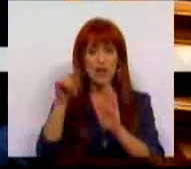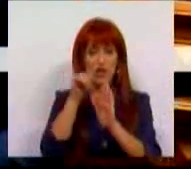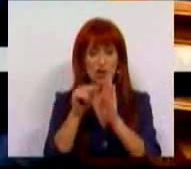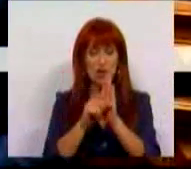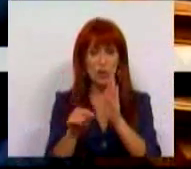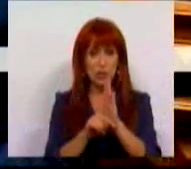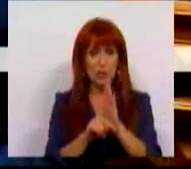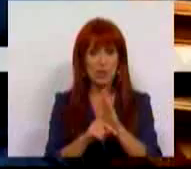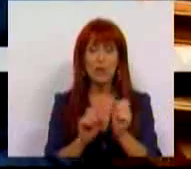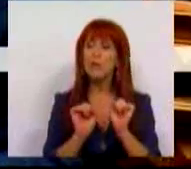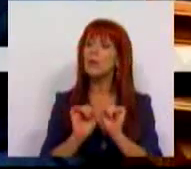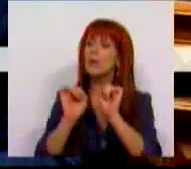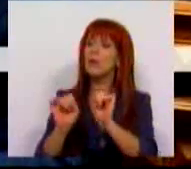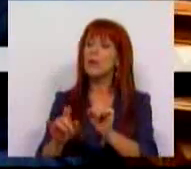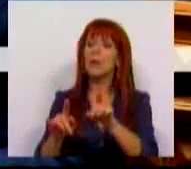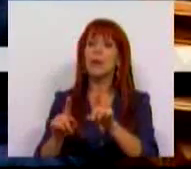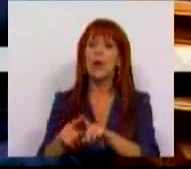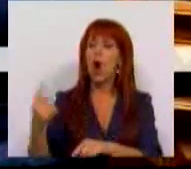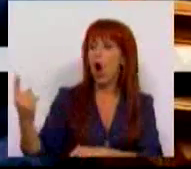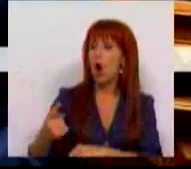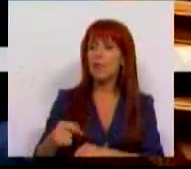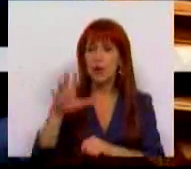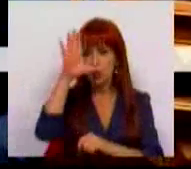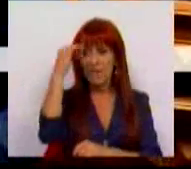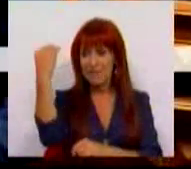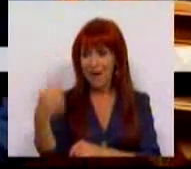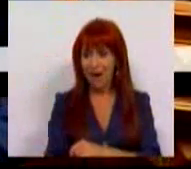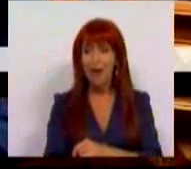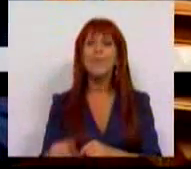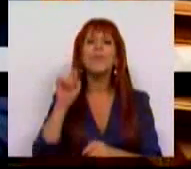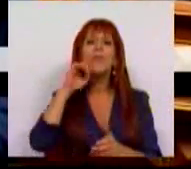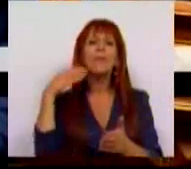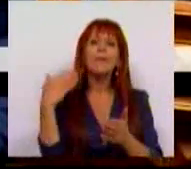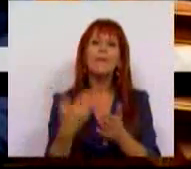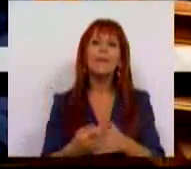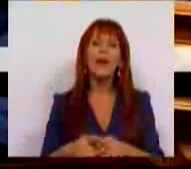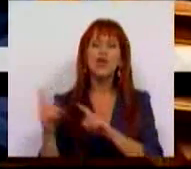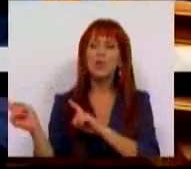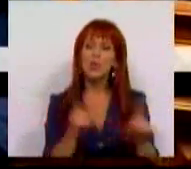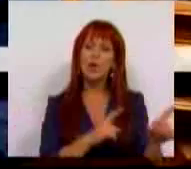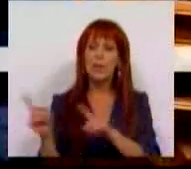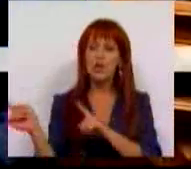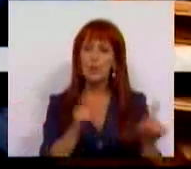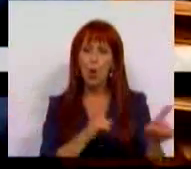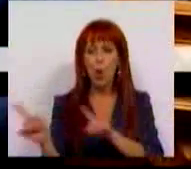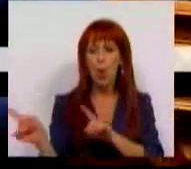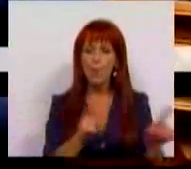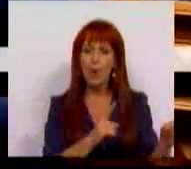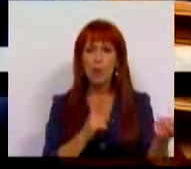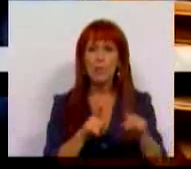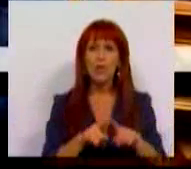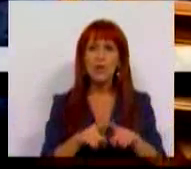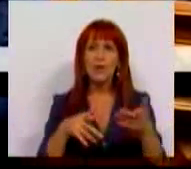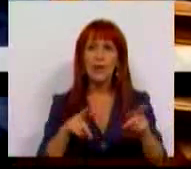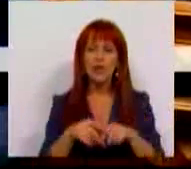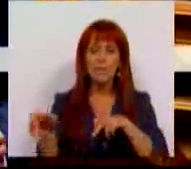estatutários remetem para a obrigação do Governo garantir os transportes regulares e acessíveis